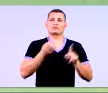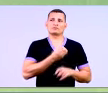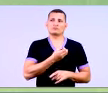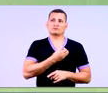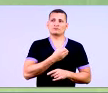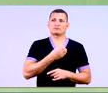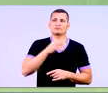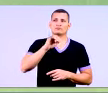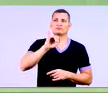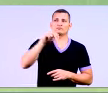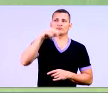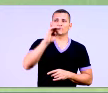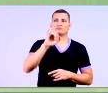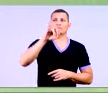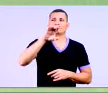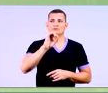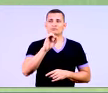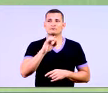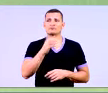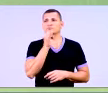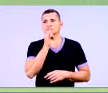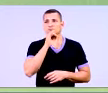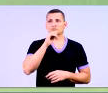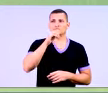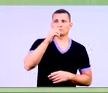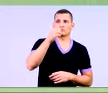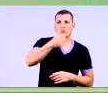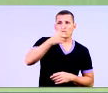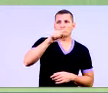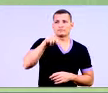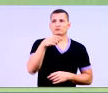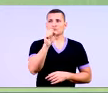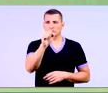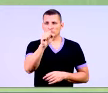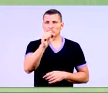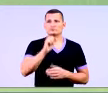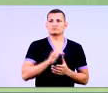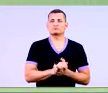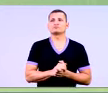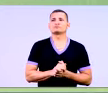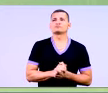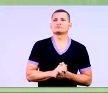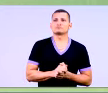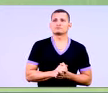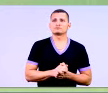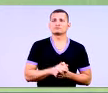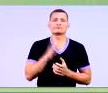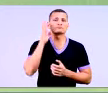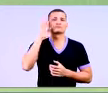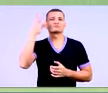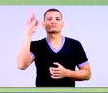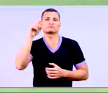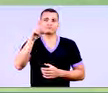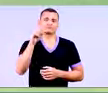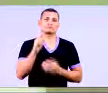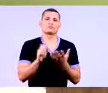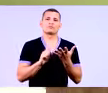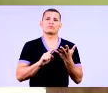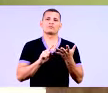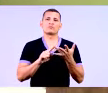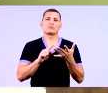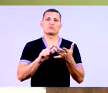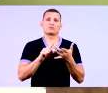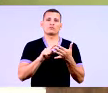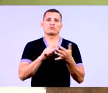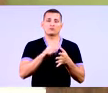1,8 1,8 então nove netos desculpa e imagina você contando pessoas você